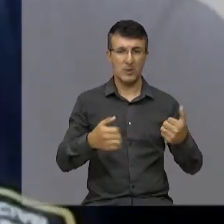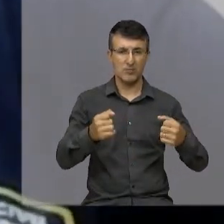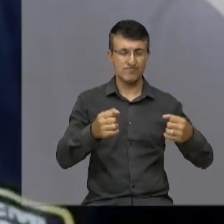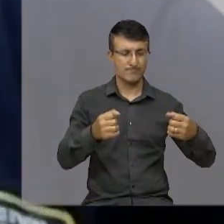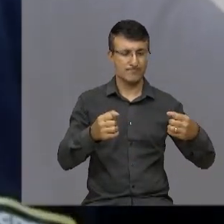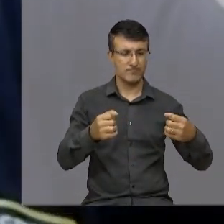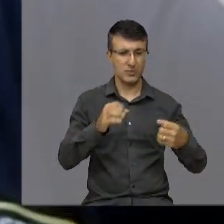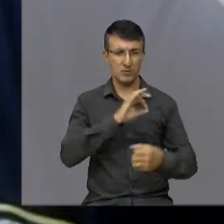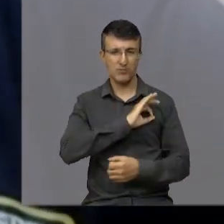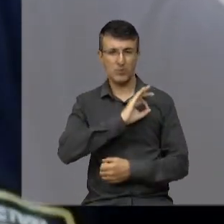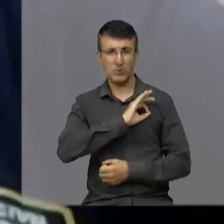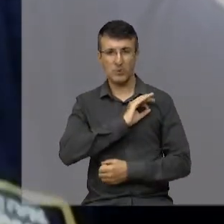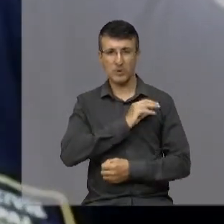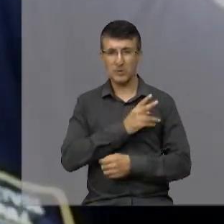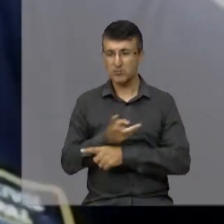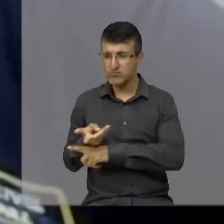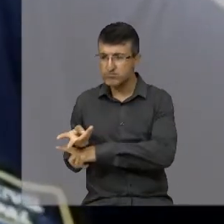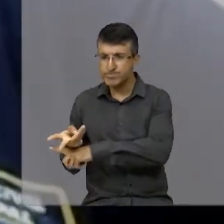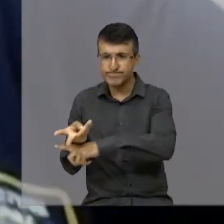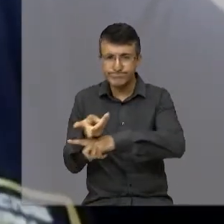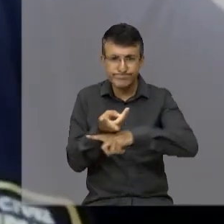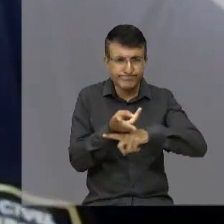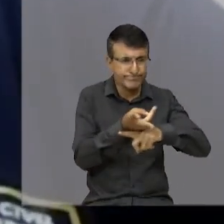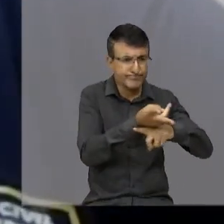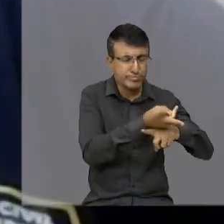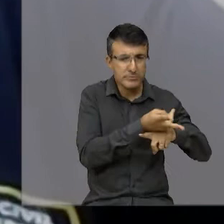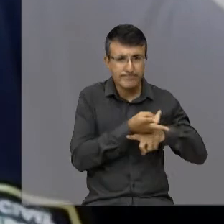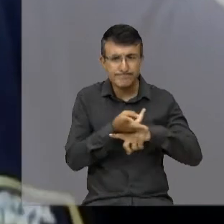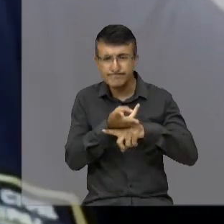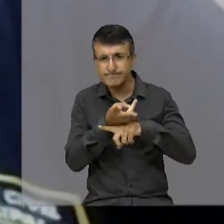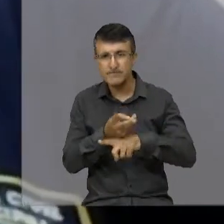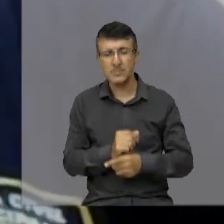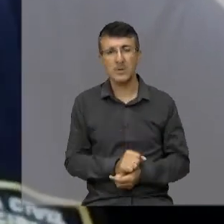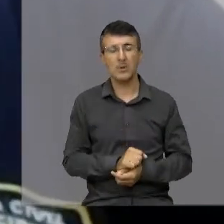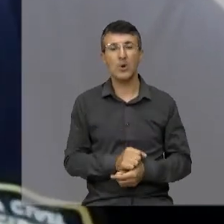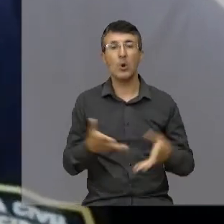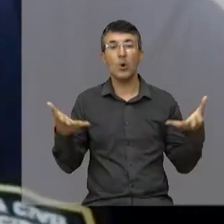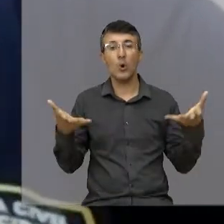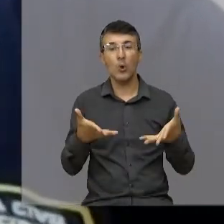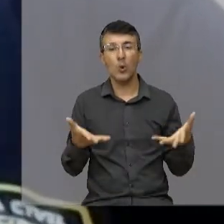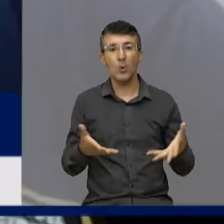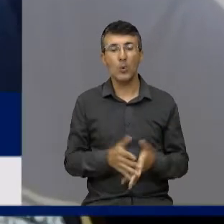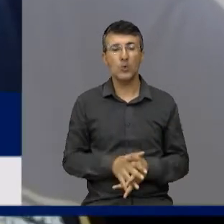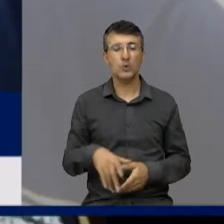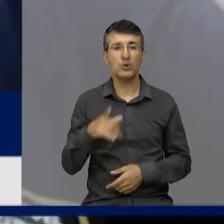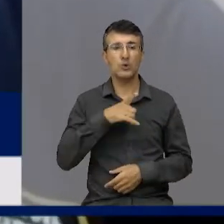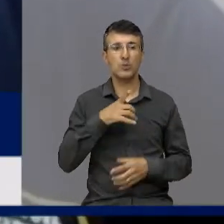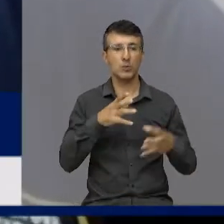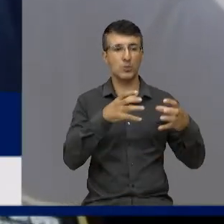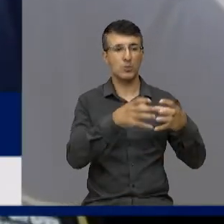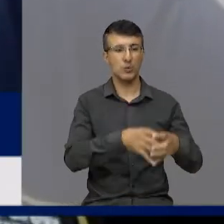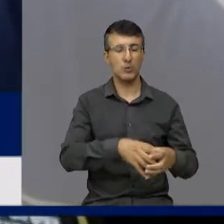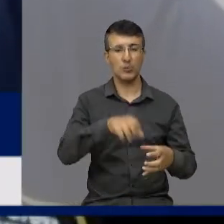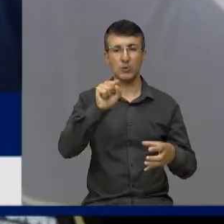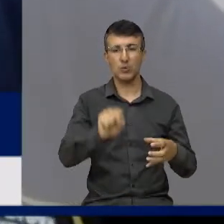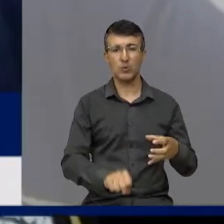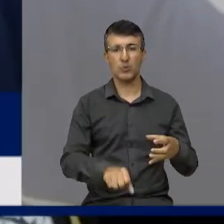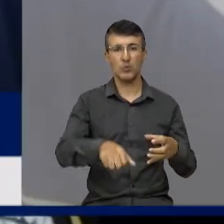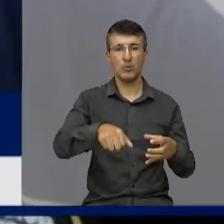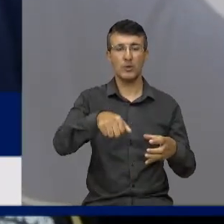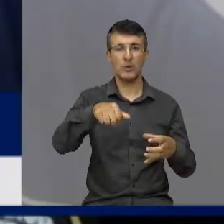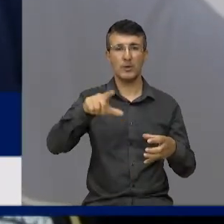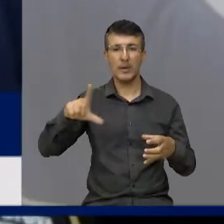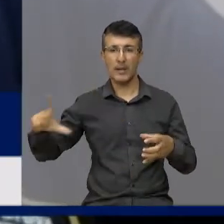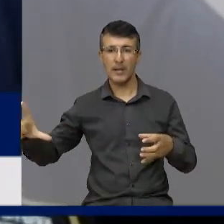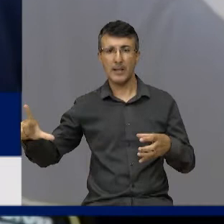45 mulheres, né? 20 na região sul, 13 na região leste, 6 na região centro e 6